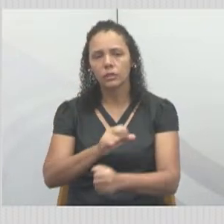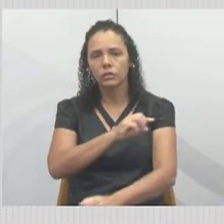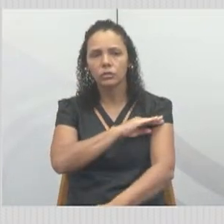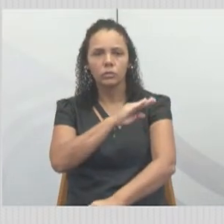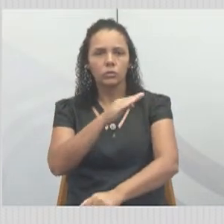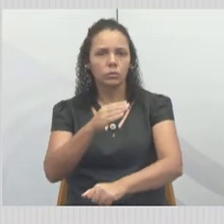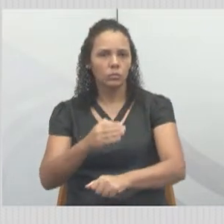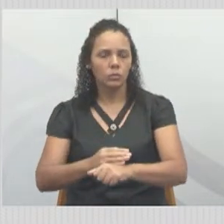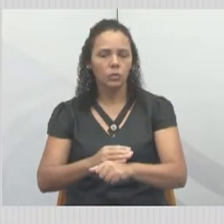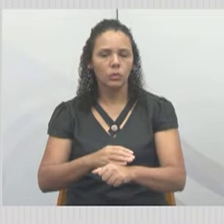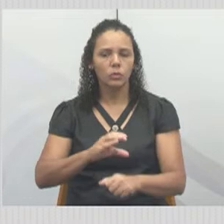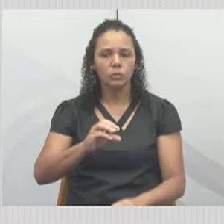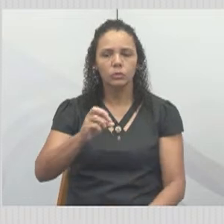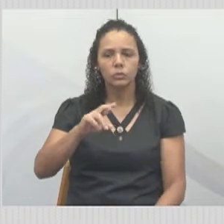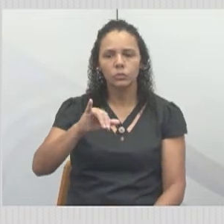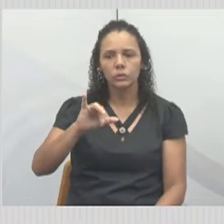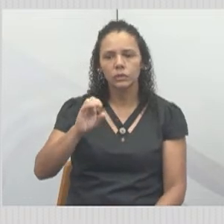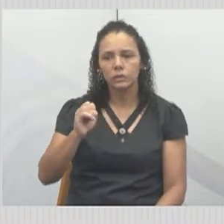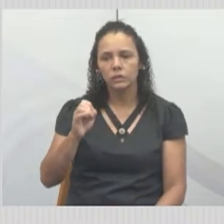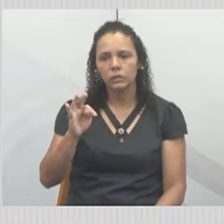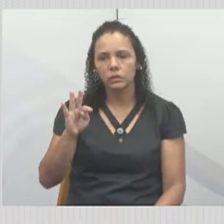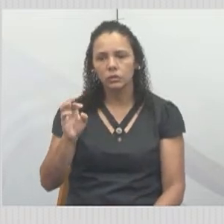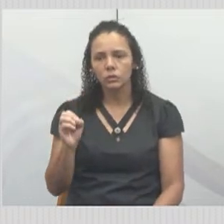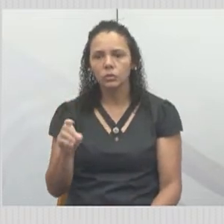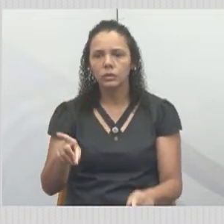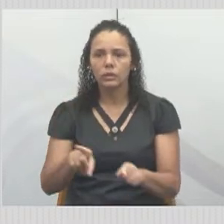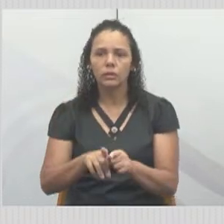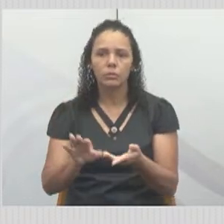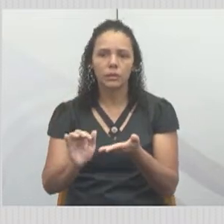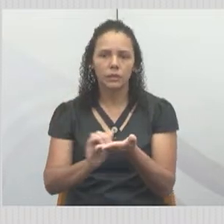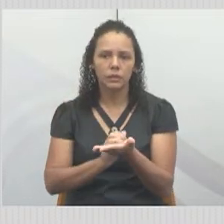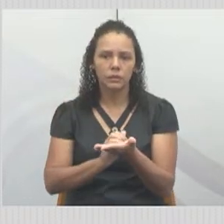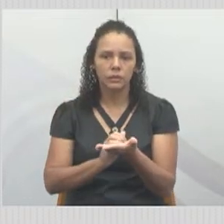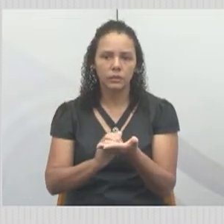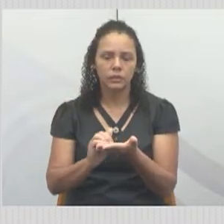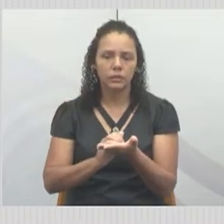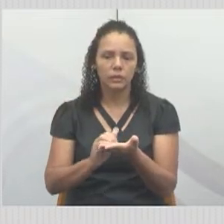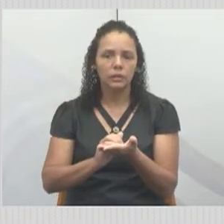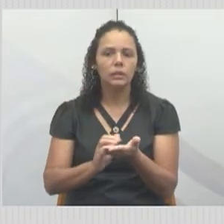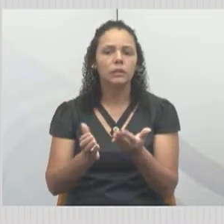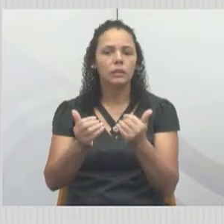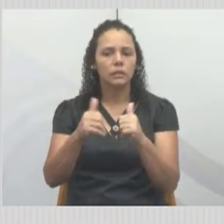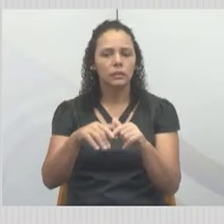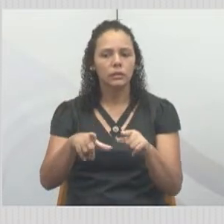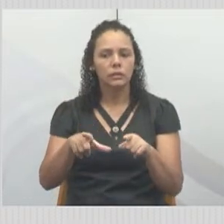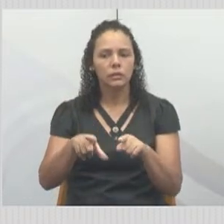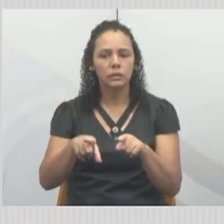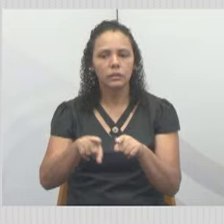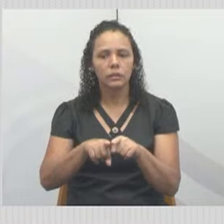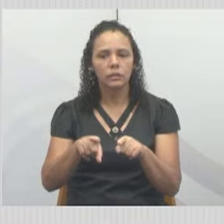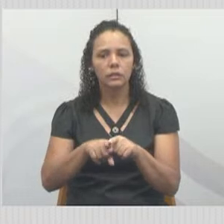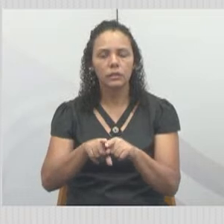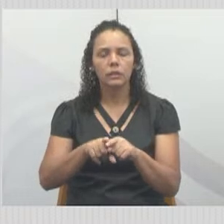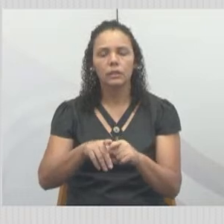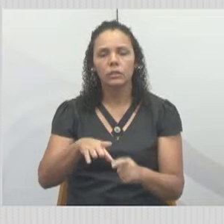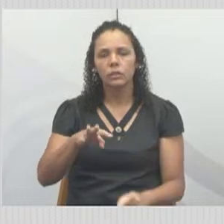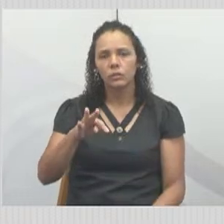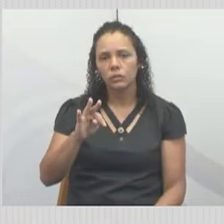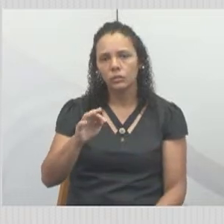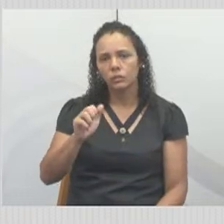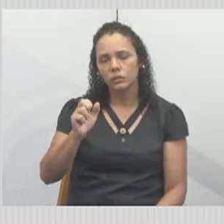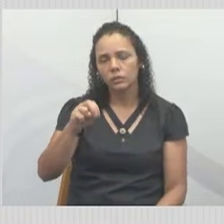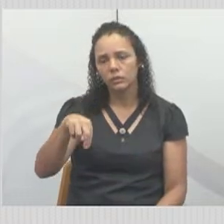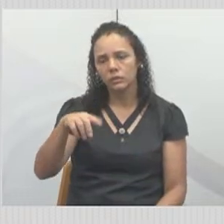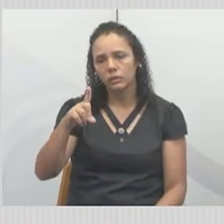a revitalização do Morro do Cristo. Também está contemplado dentro do orçamento a canalização do Córrego do Tanquinho, a implantação